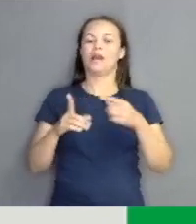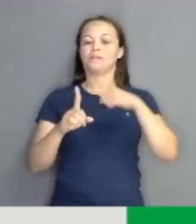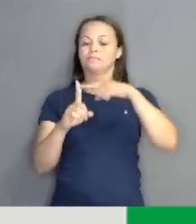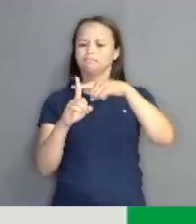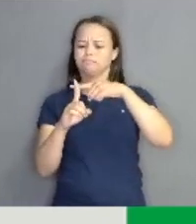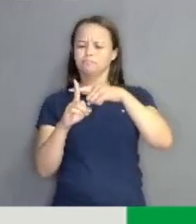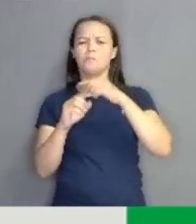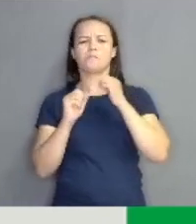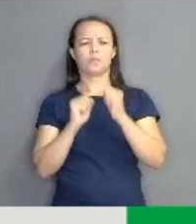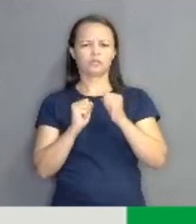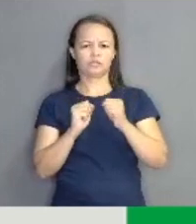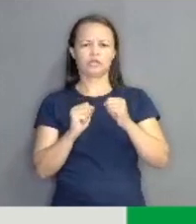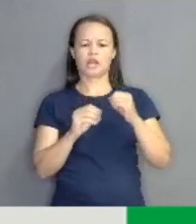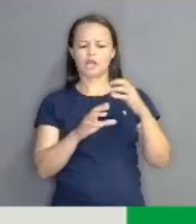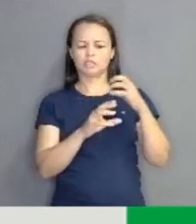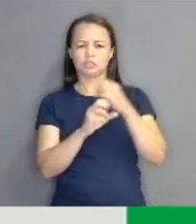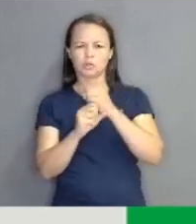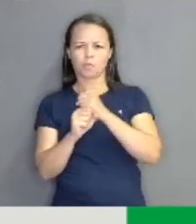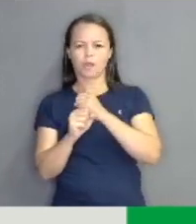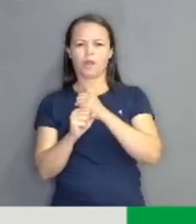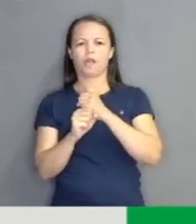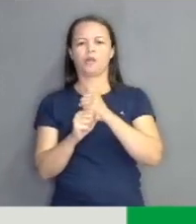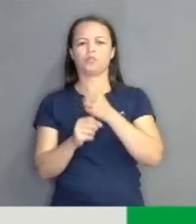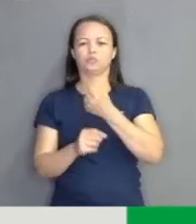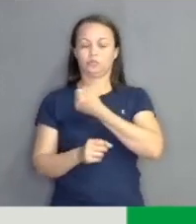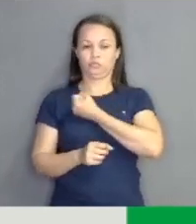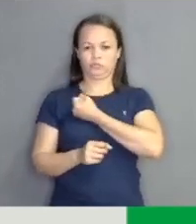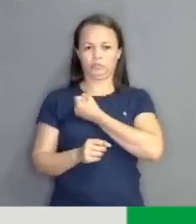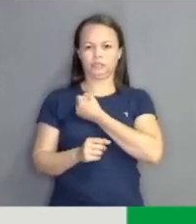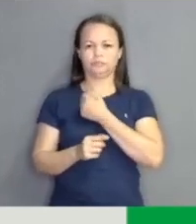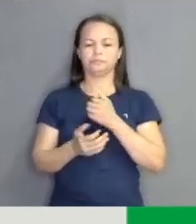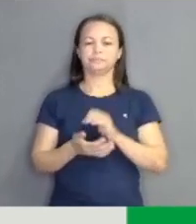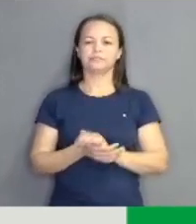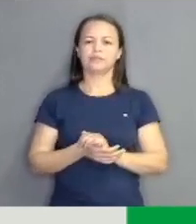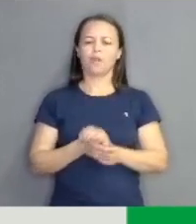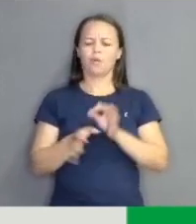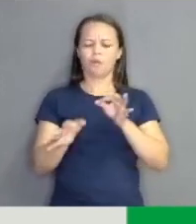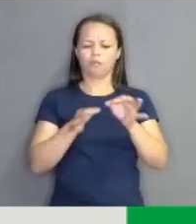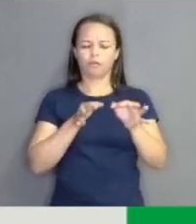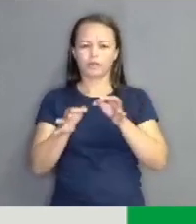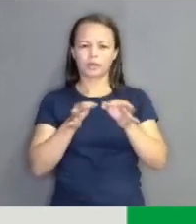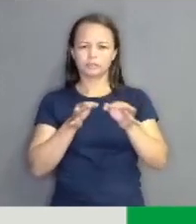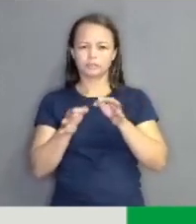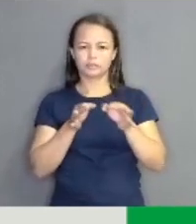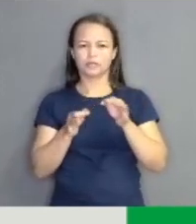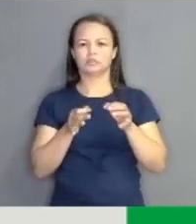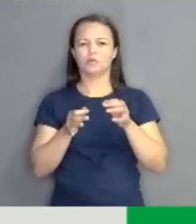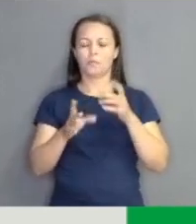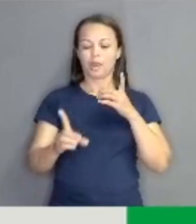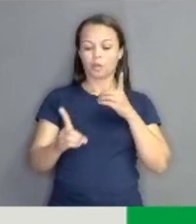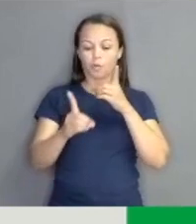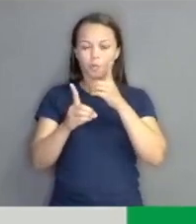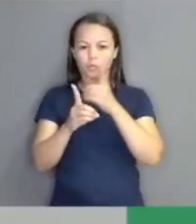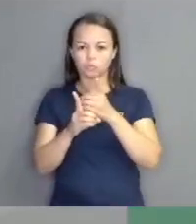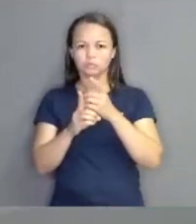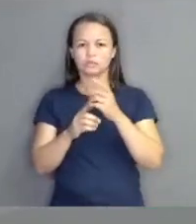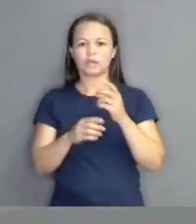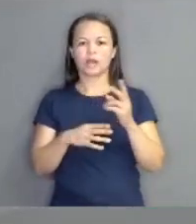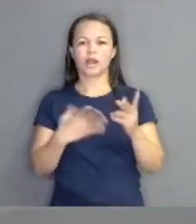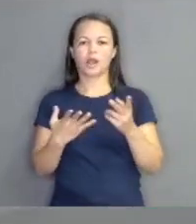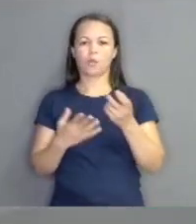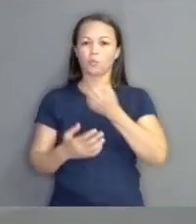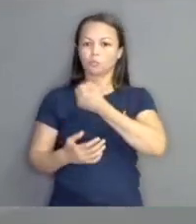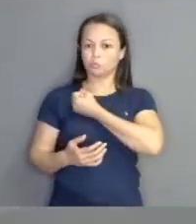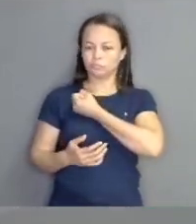forma que vocês vão somar os números, tá? Então, organizando isso aqui para achar o valor que ele deu aqui